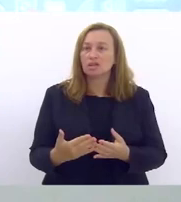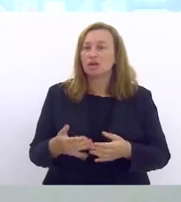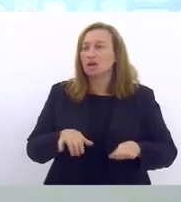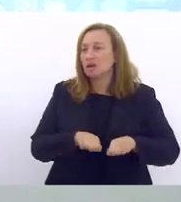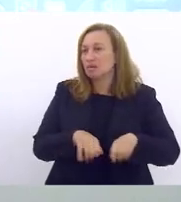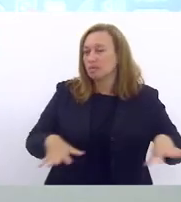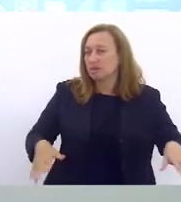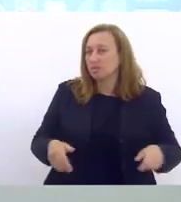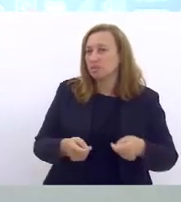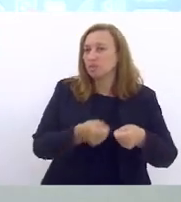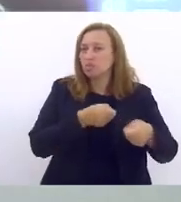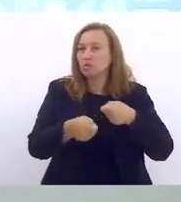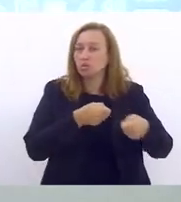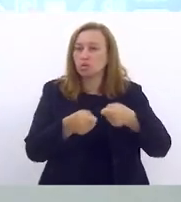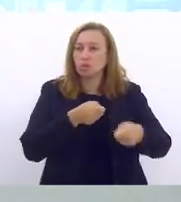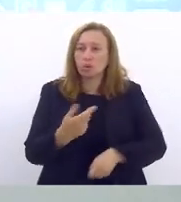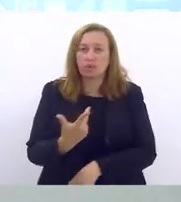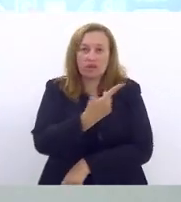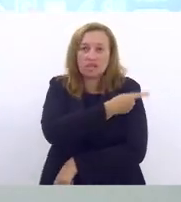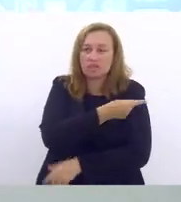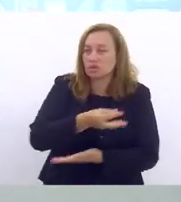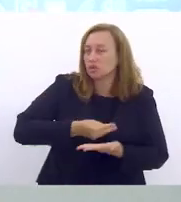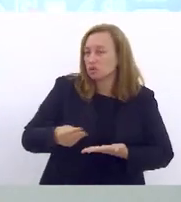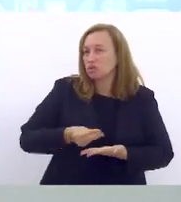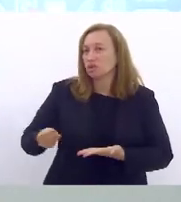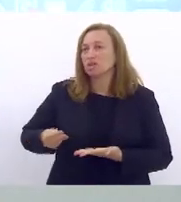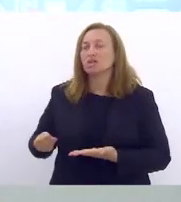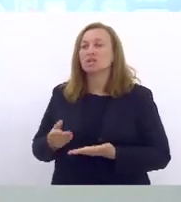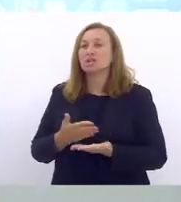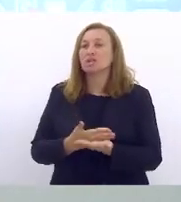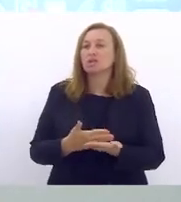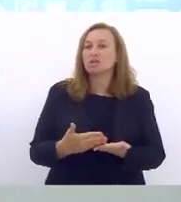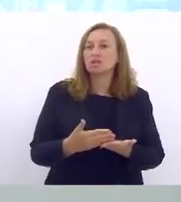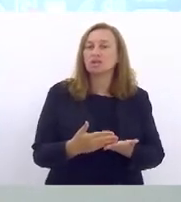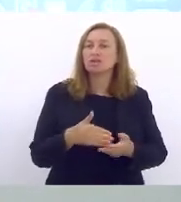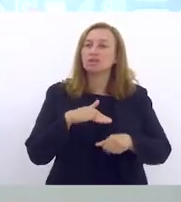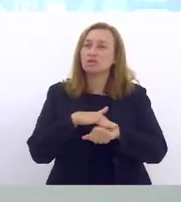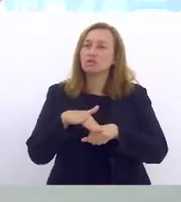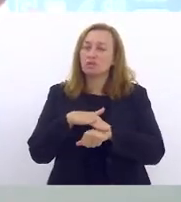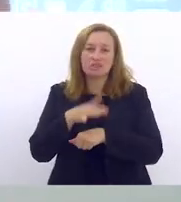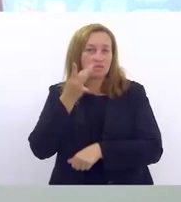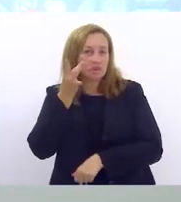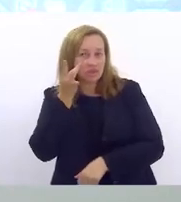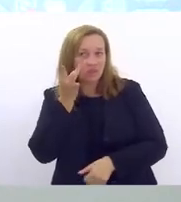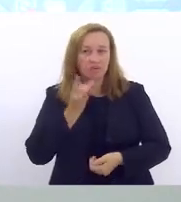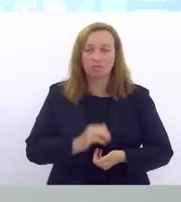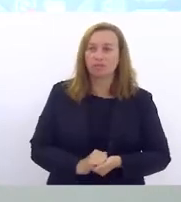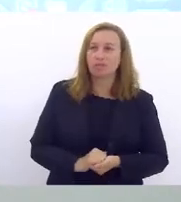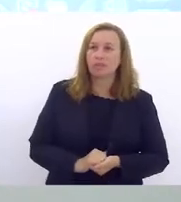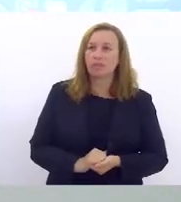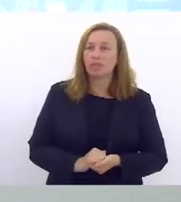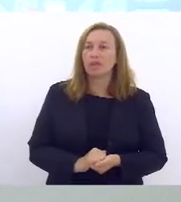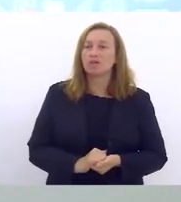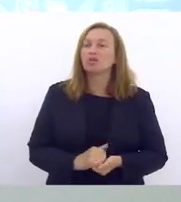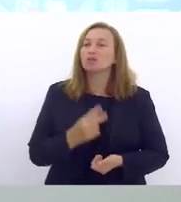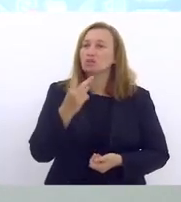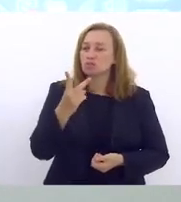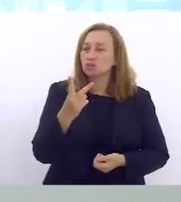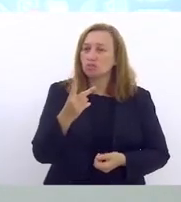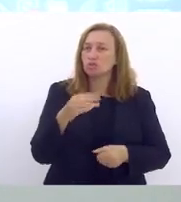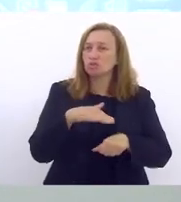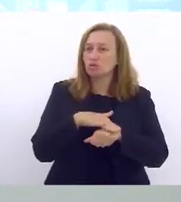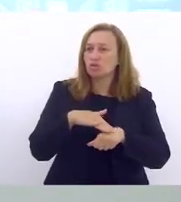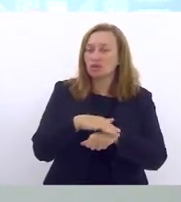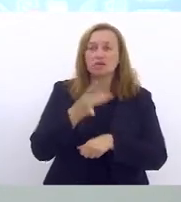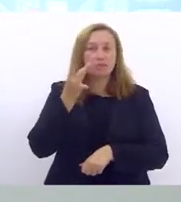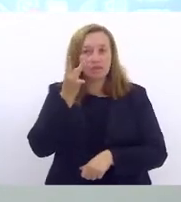controlada, vacina distribuída, a gente começou a fazer rodas presenciais. A gente tem dois tipos de rodas presenciais,